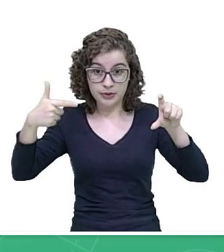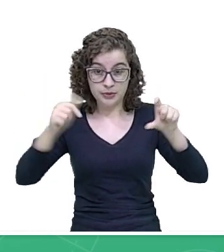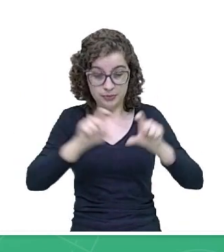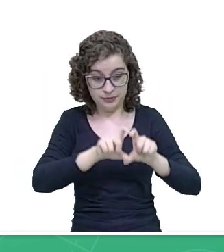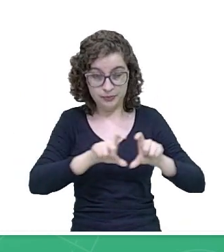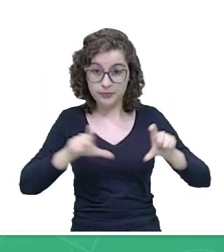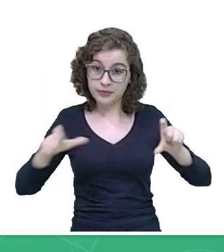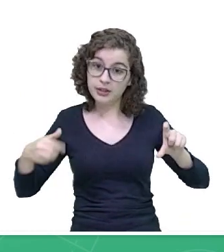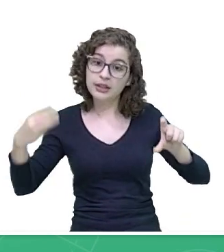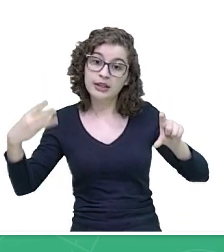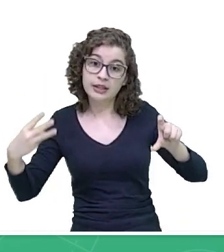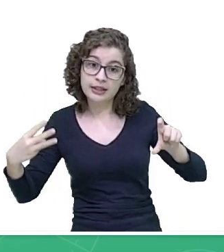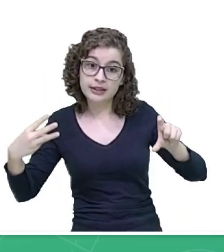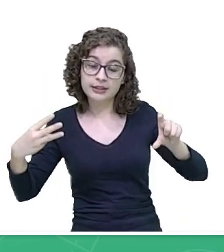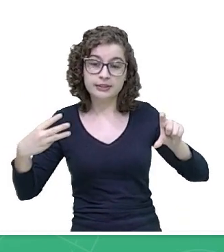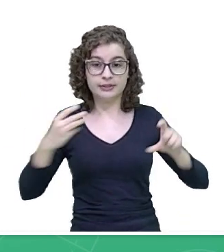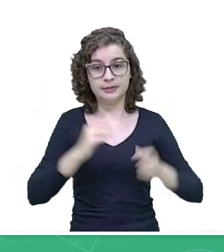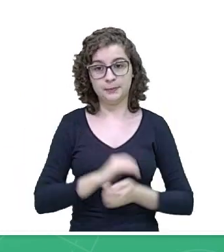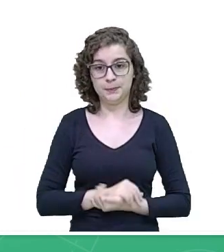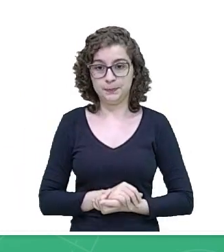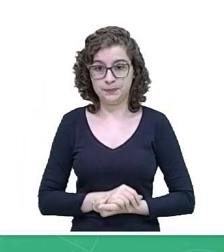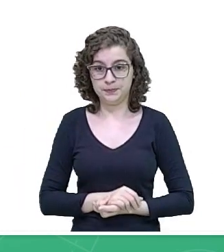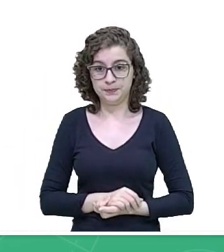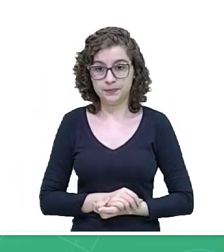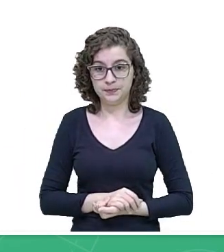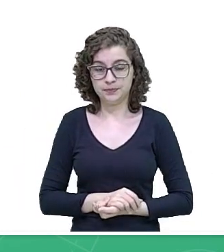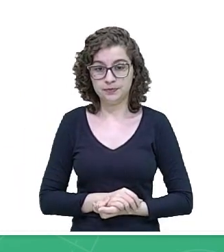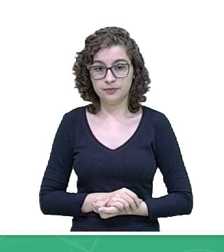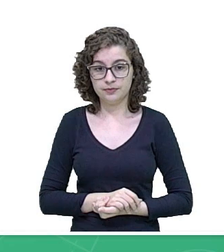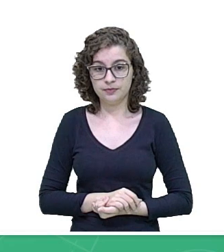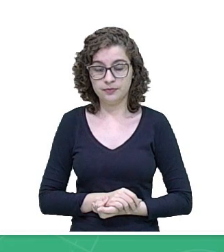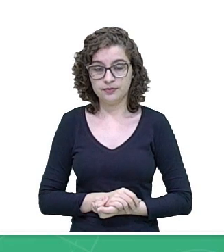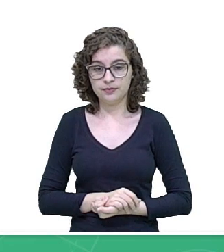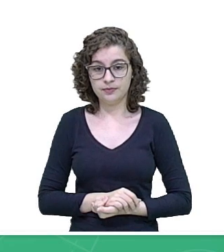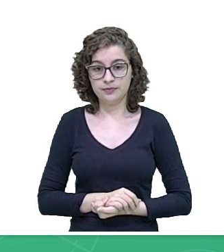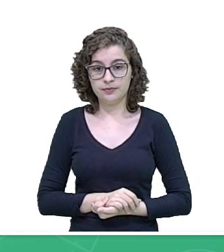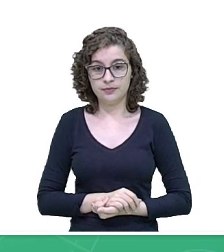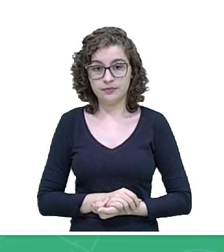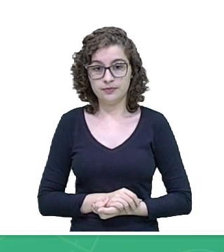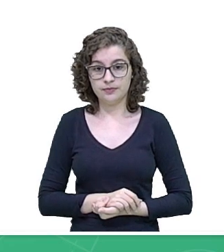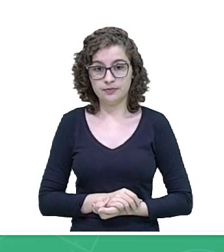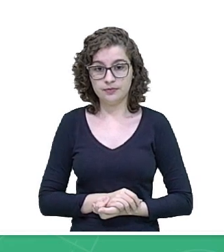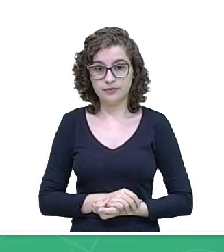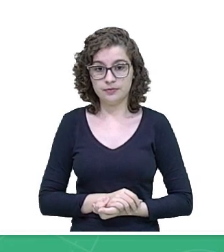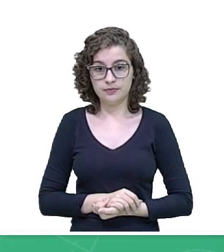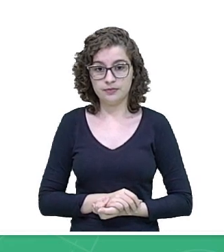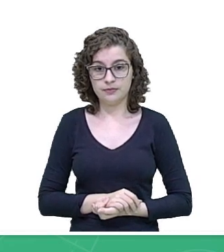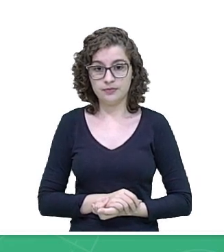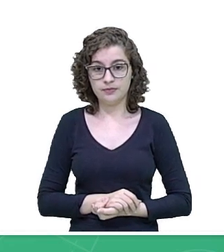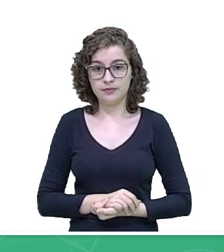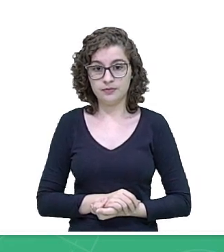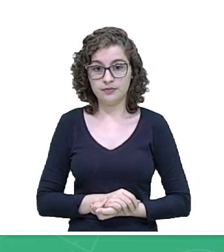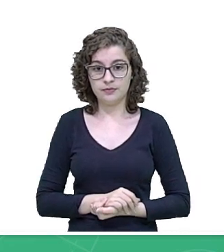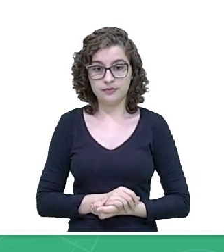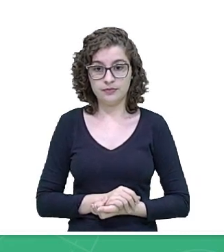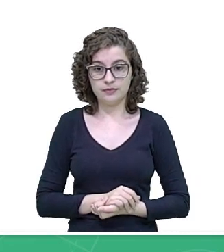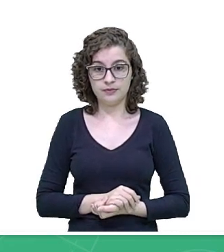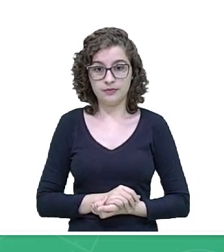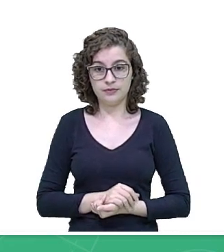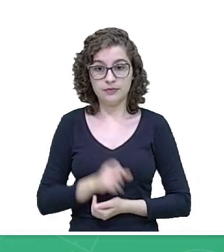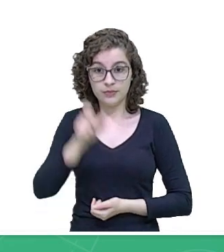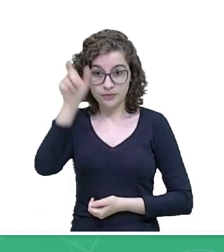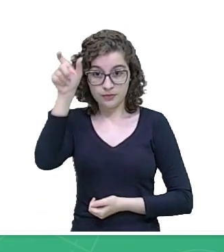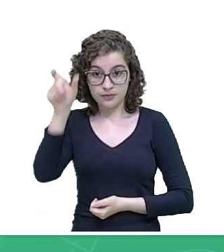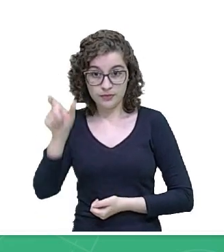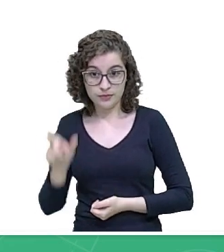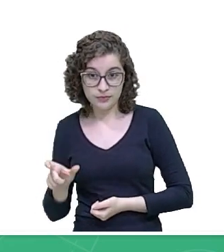segunda linha, né? Sempre de cima para baixo, tá? E a terceira linha, ok? Aqui nós temos as